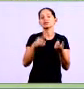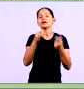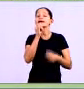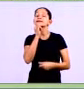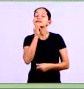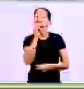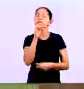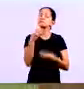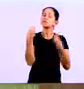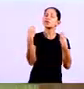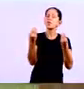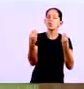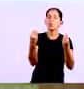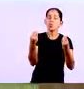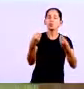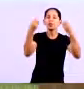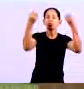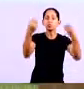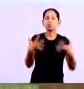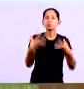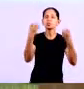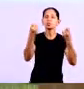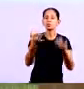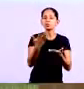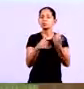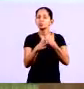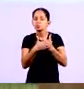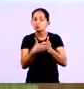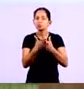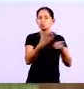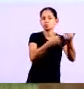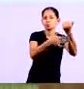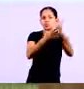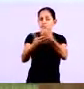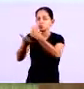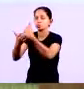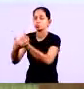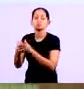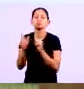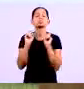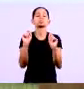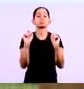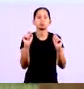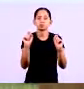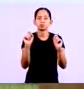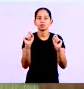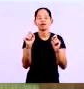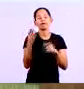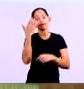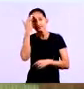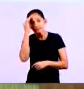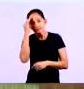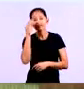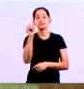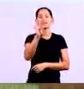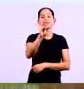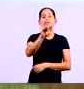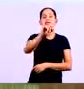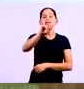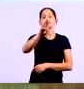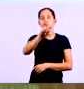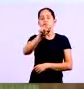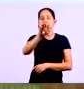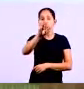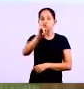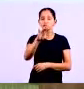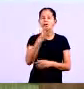que está falando isso? Todos os custos, todas as partes e todos os tributos. Porque se considerar só o tributo, eu vou montar a minha empresa